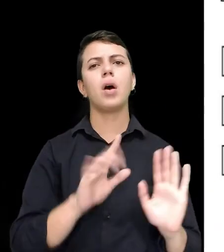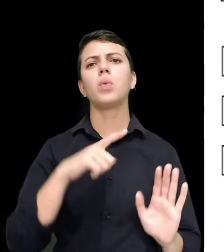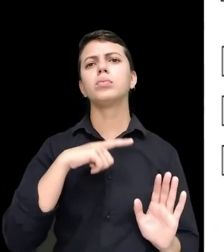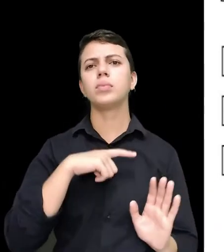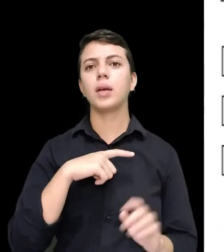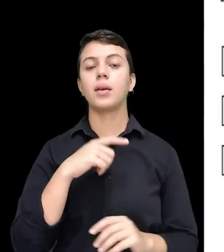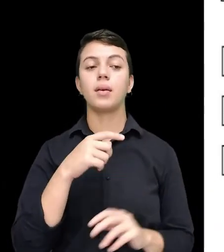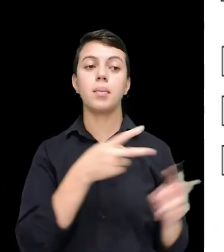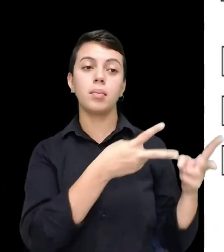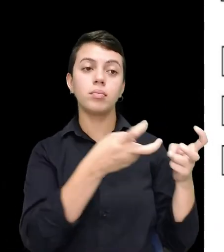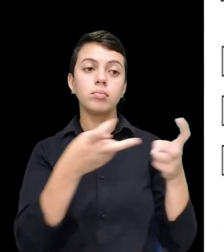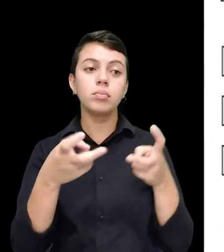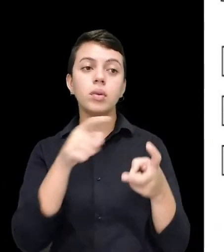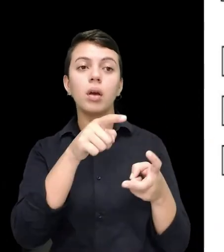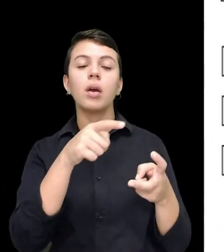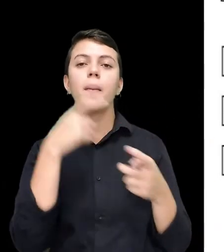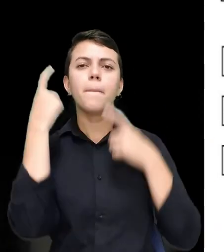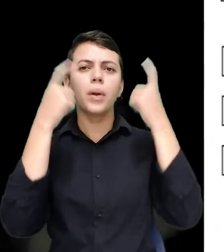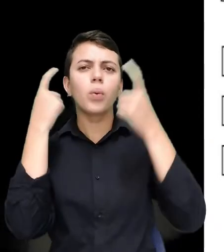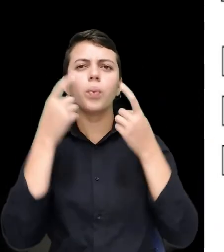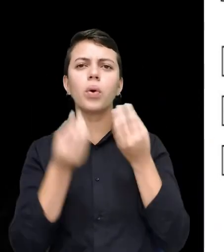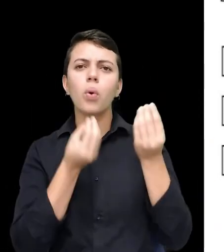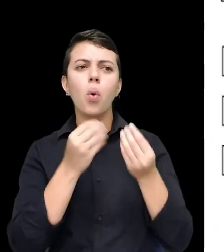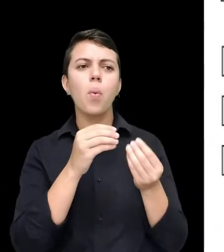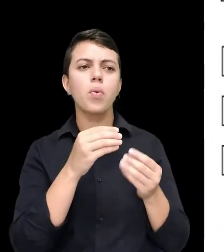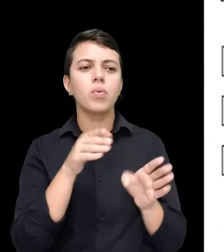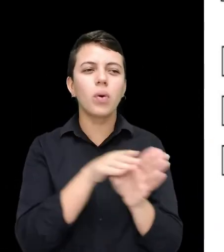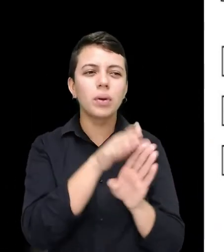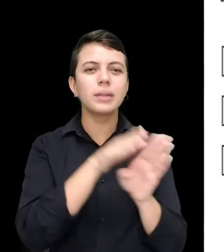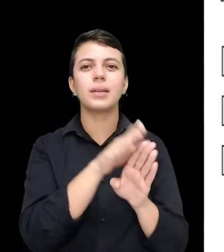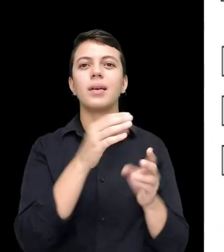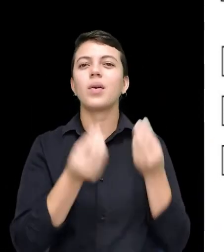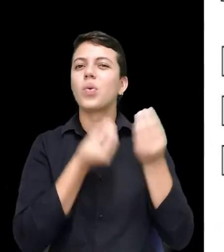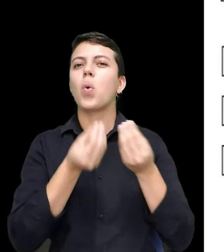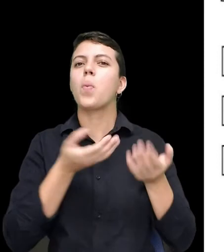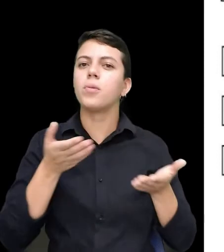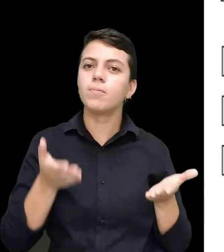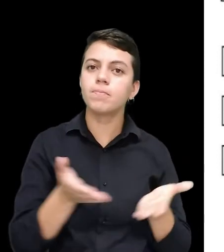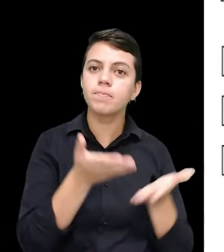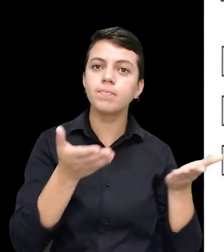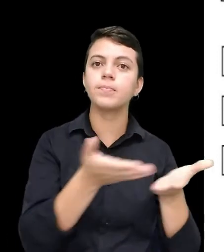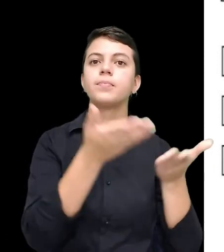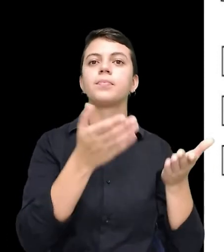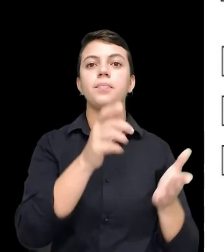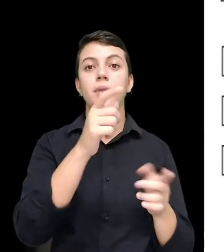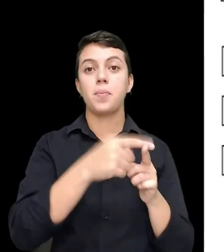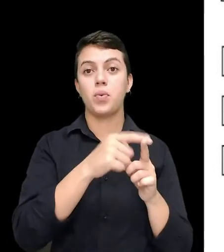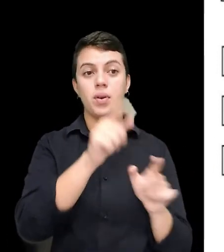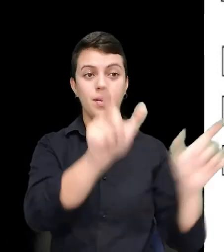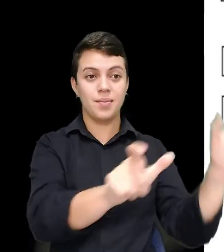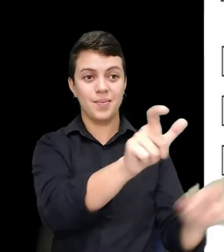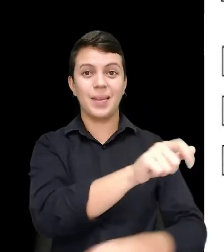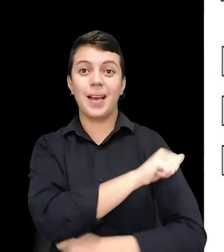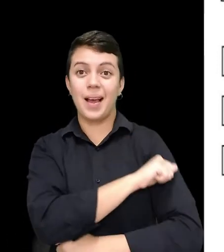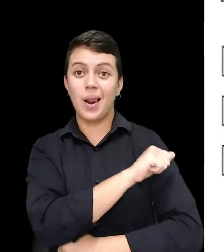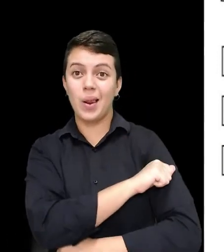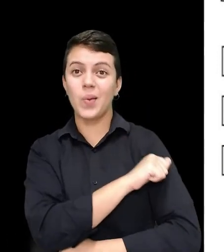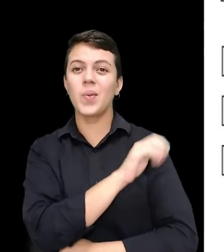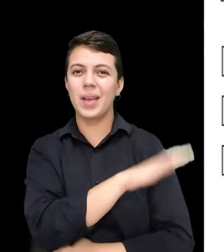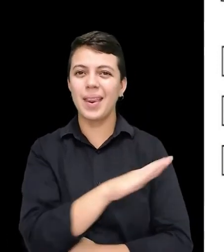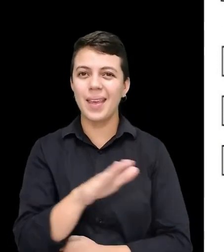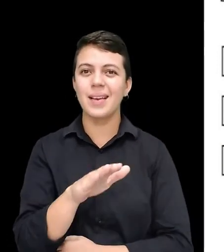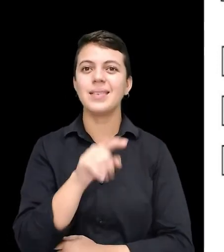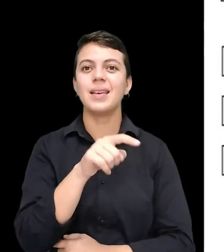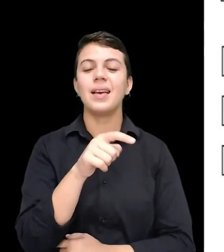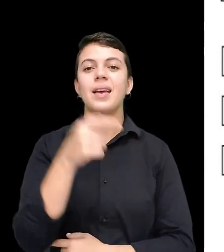preocupação aí no desenvolvimento, né, da criança, né, o desenvolvimento